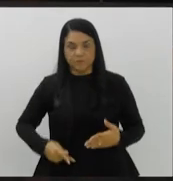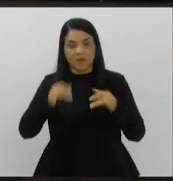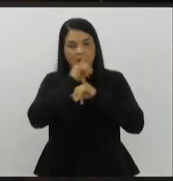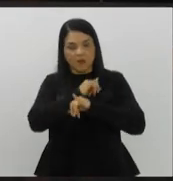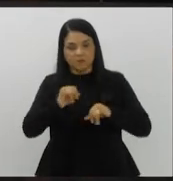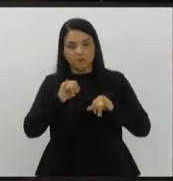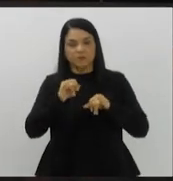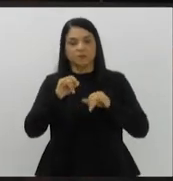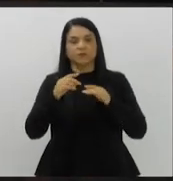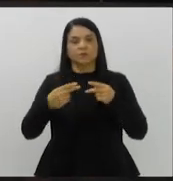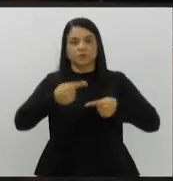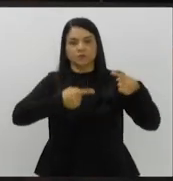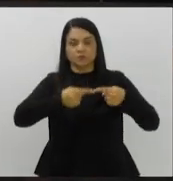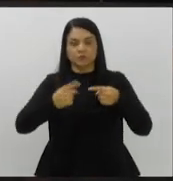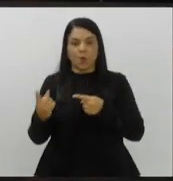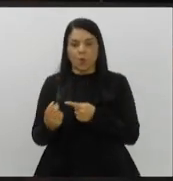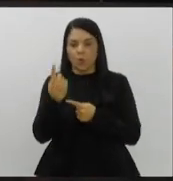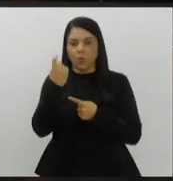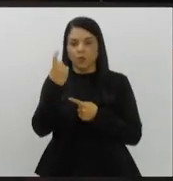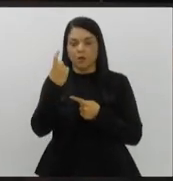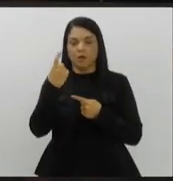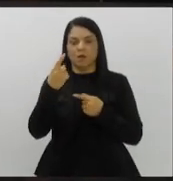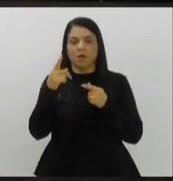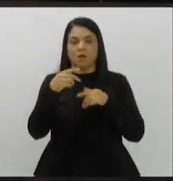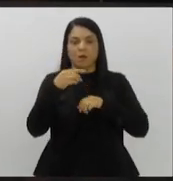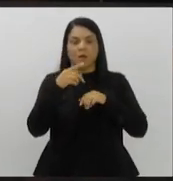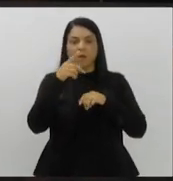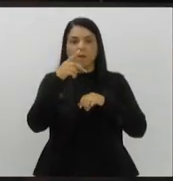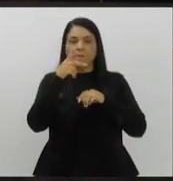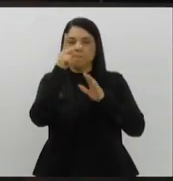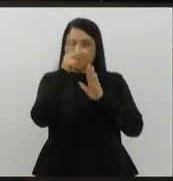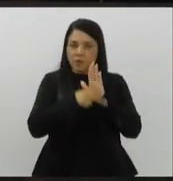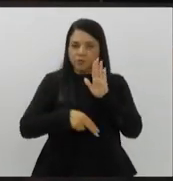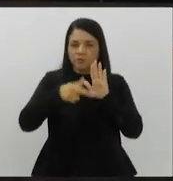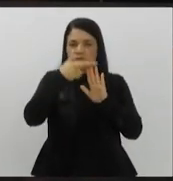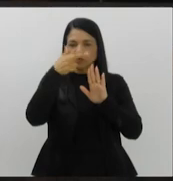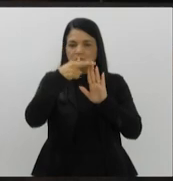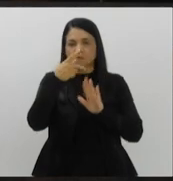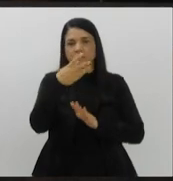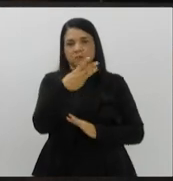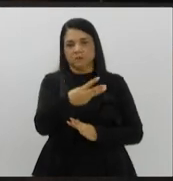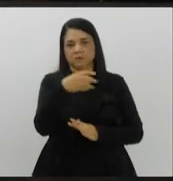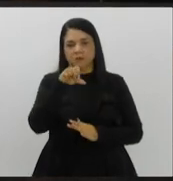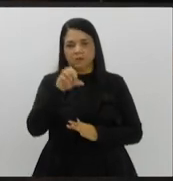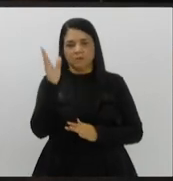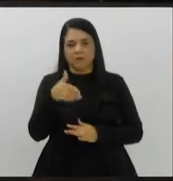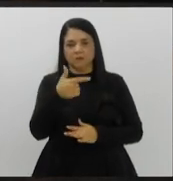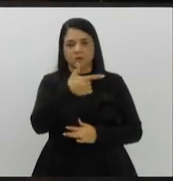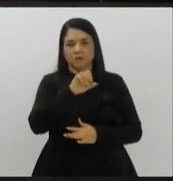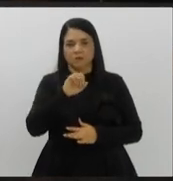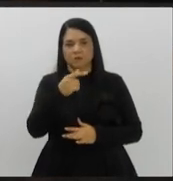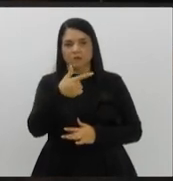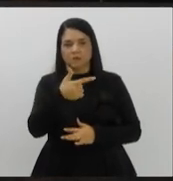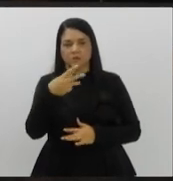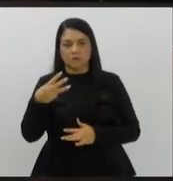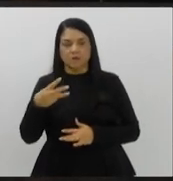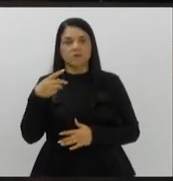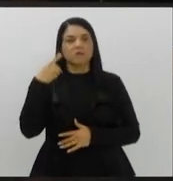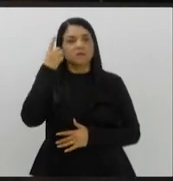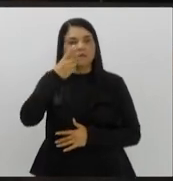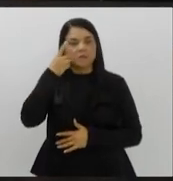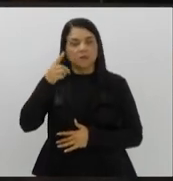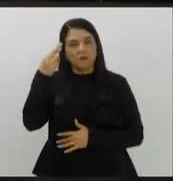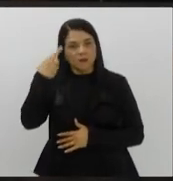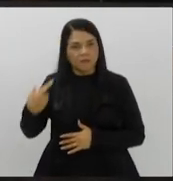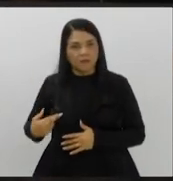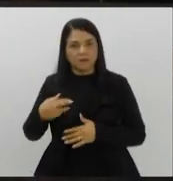Anuncio, em discussão única, projeto de resolução 39 de 2023, de autoria da deputada Renata Souza, que